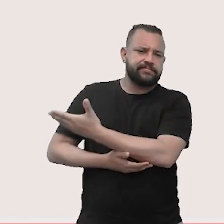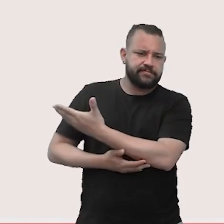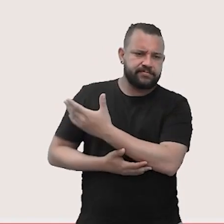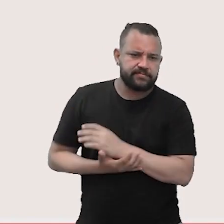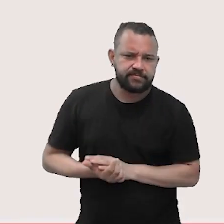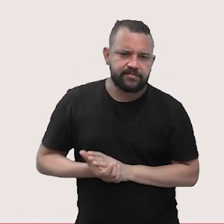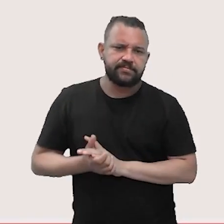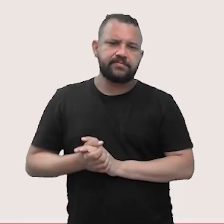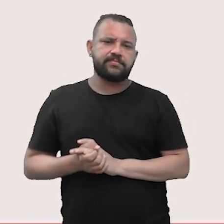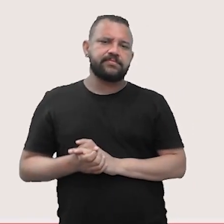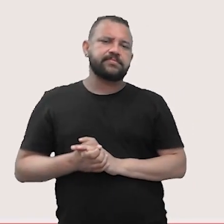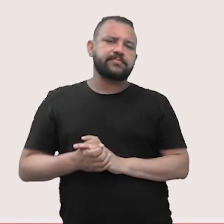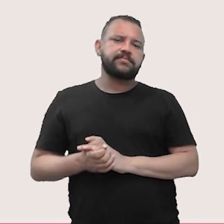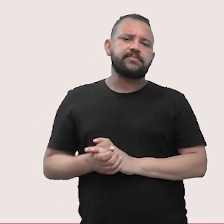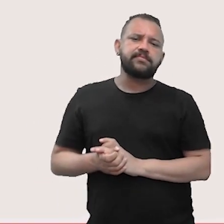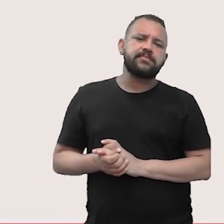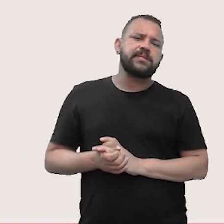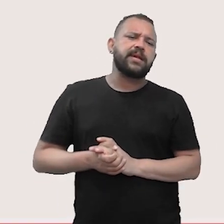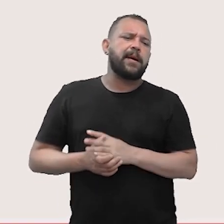A primeira questão,